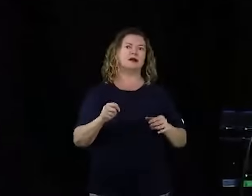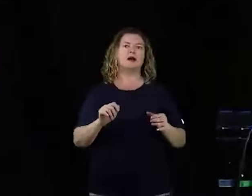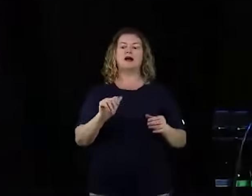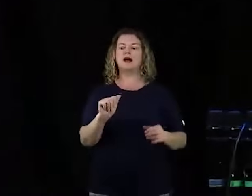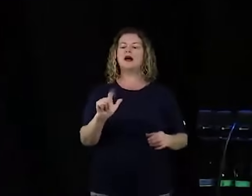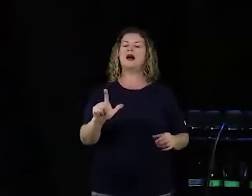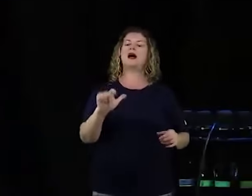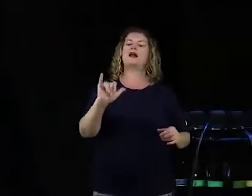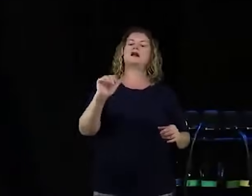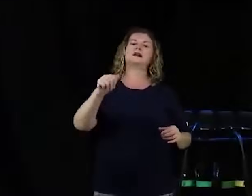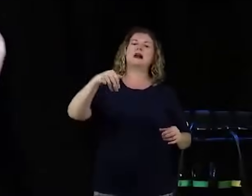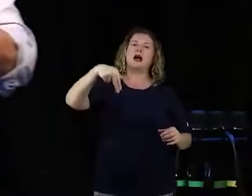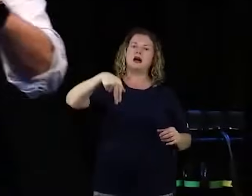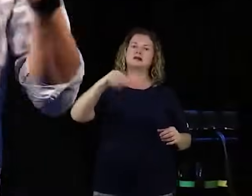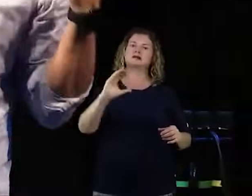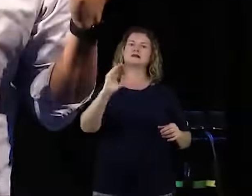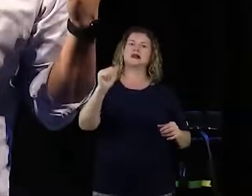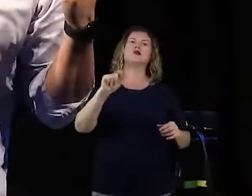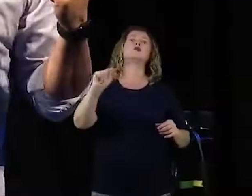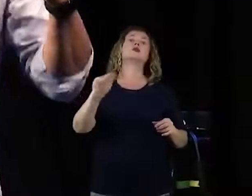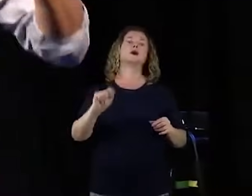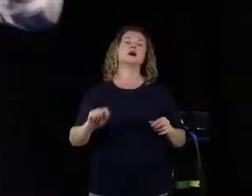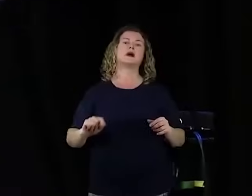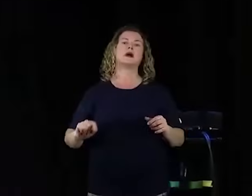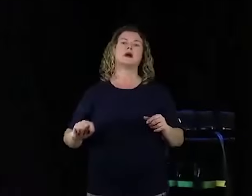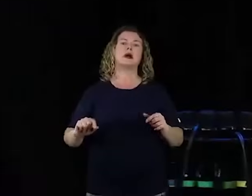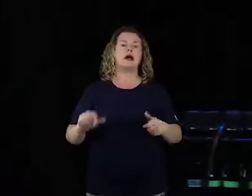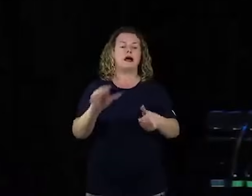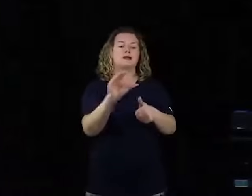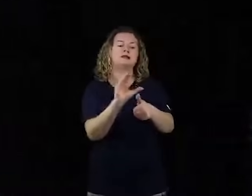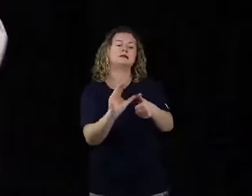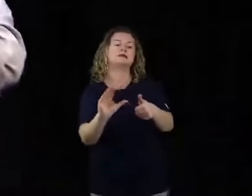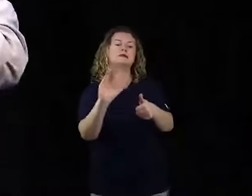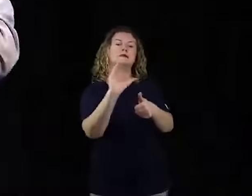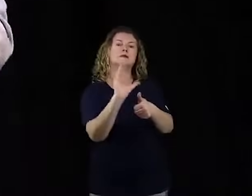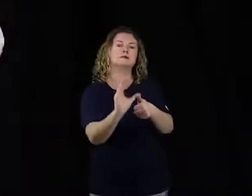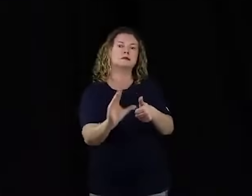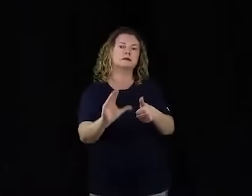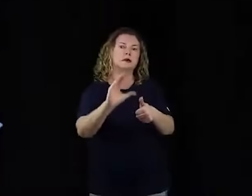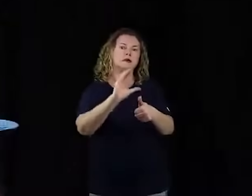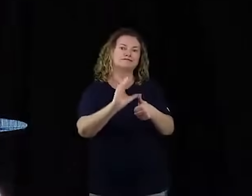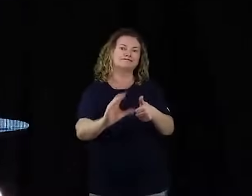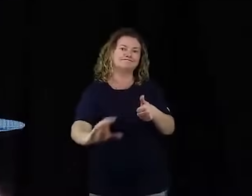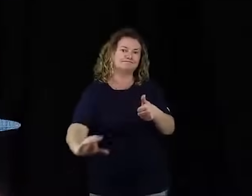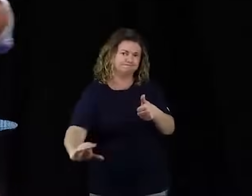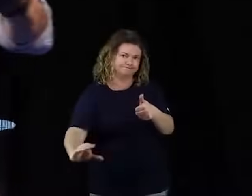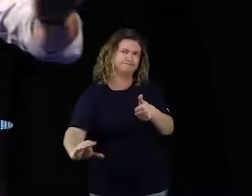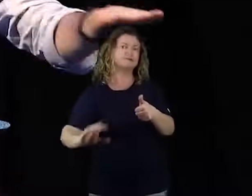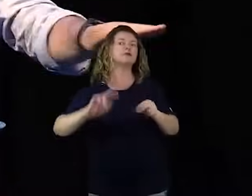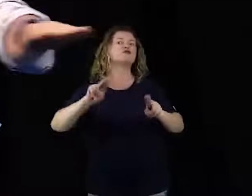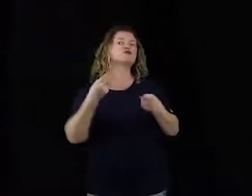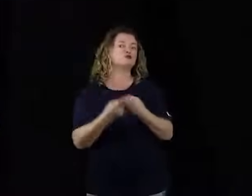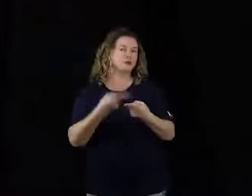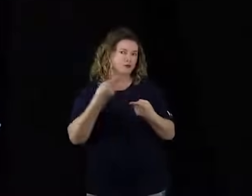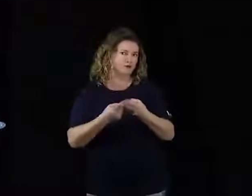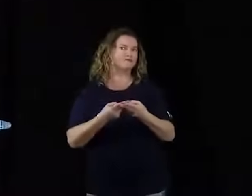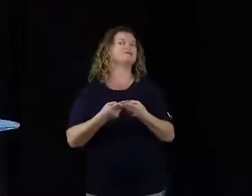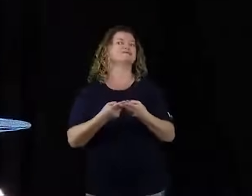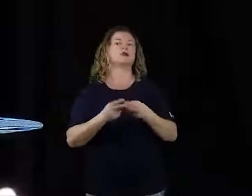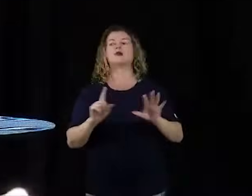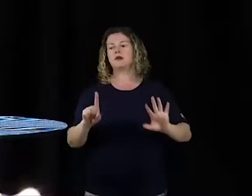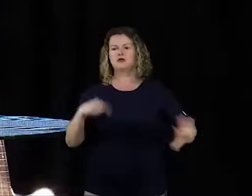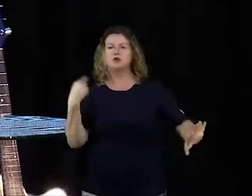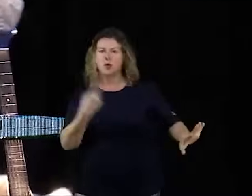Judeu ele pratica circuncisão como sinal de aliança com Deus nós cristãos não fazemos